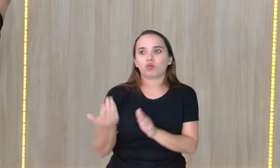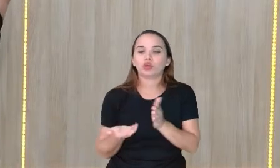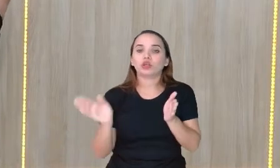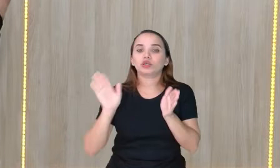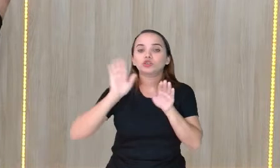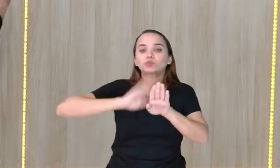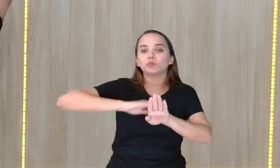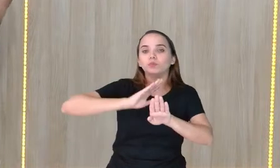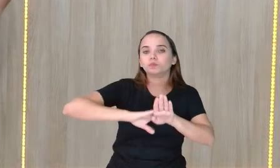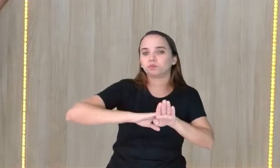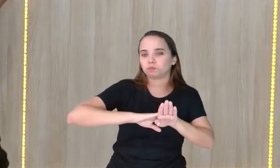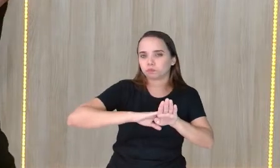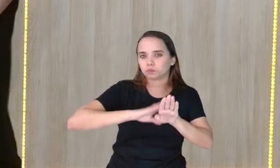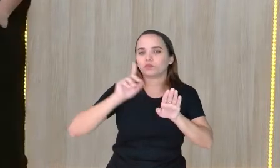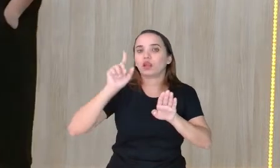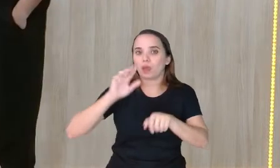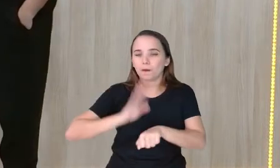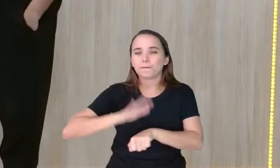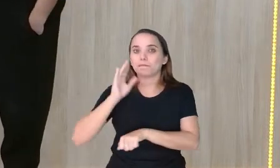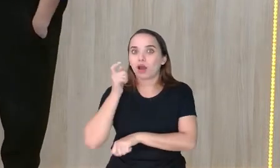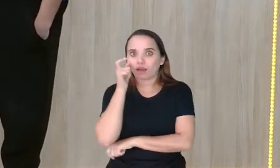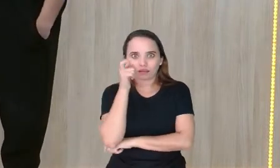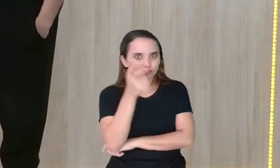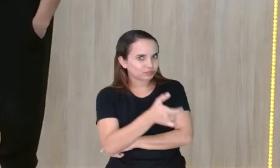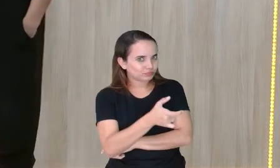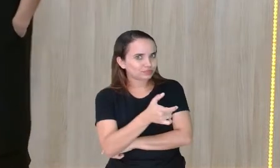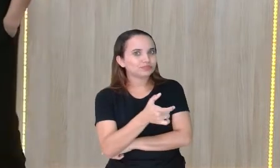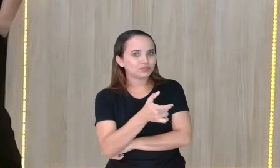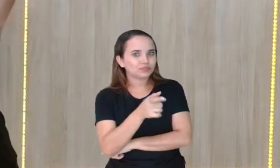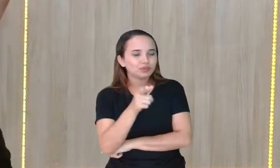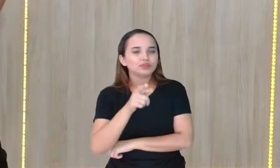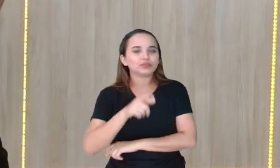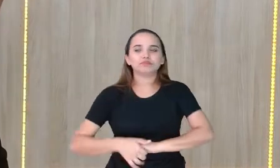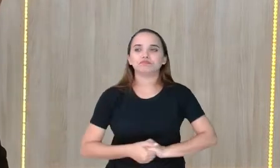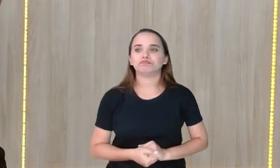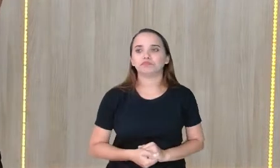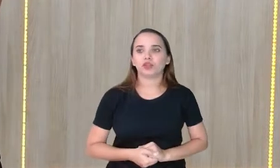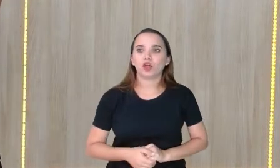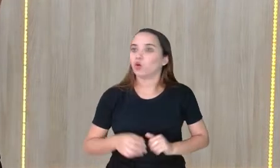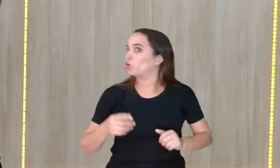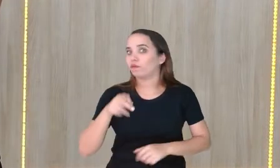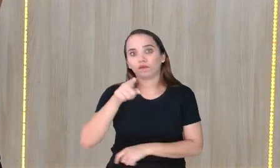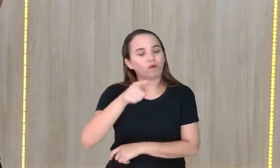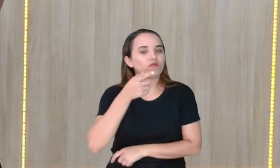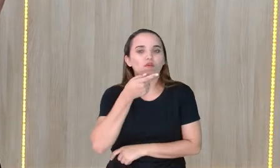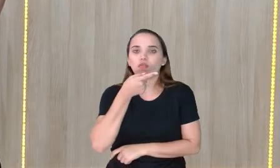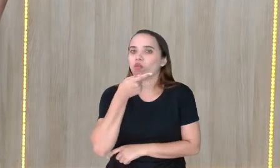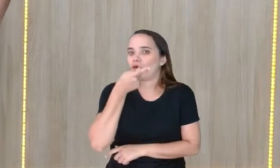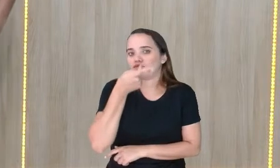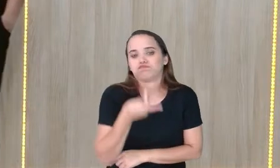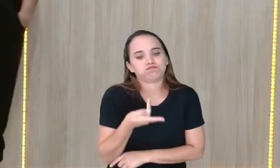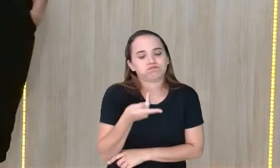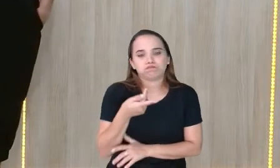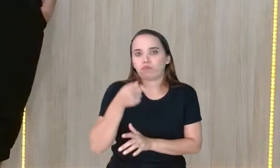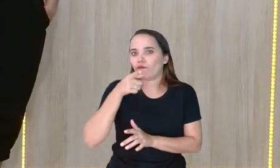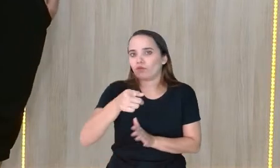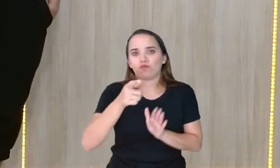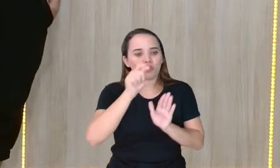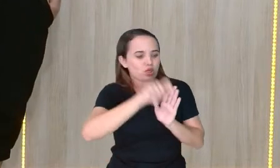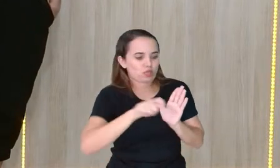é o que é mais importante, mais interessante. É o que não está dito. Aquilo que cabe ao